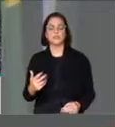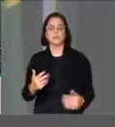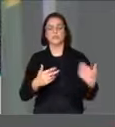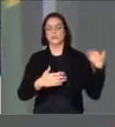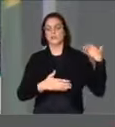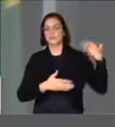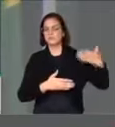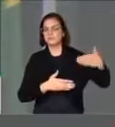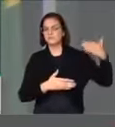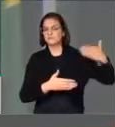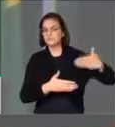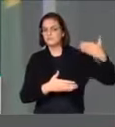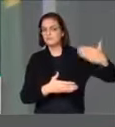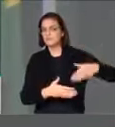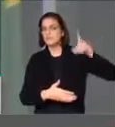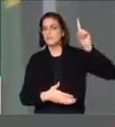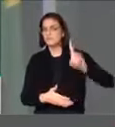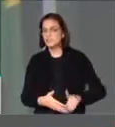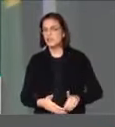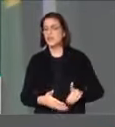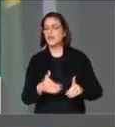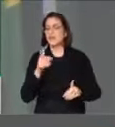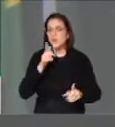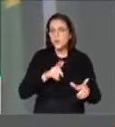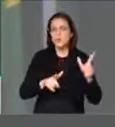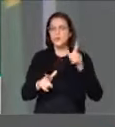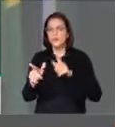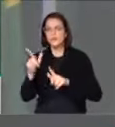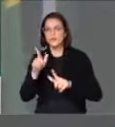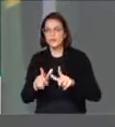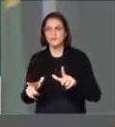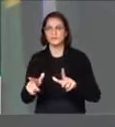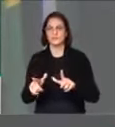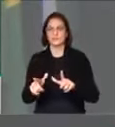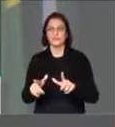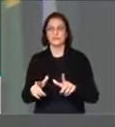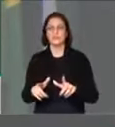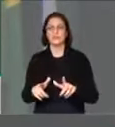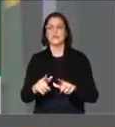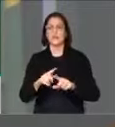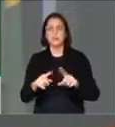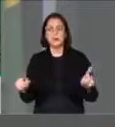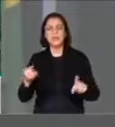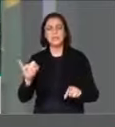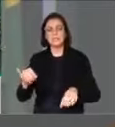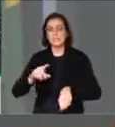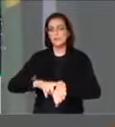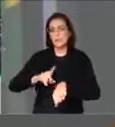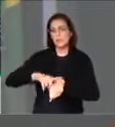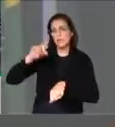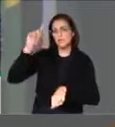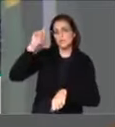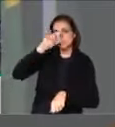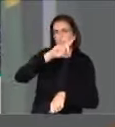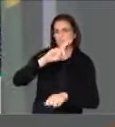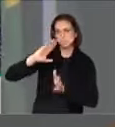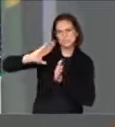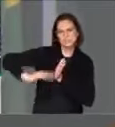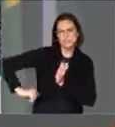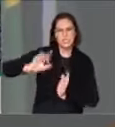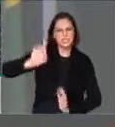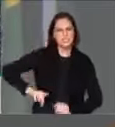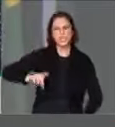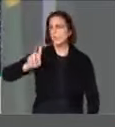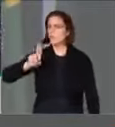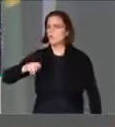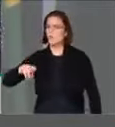ou seja, mesmo em tempos difíceis, retrocessos jamais. Não é possível. Direitos humanos têm essa